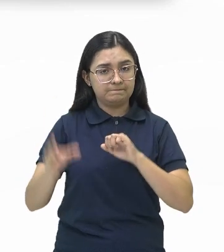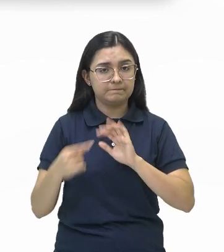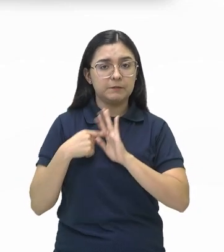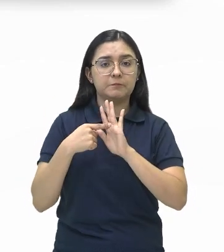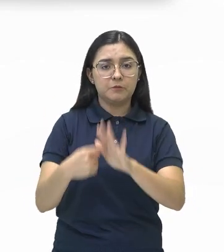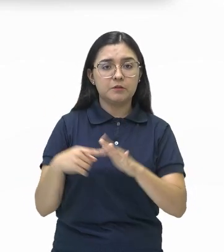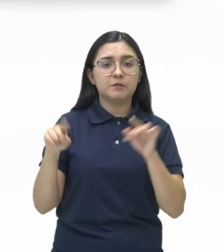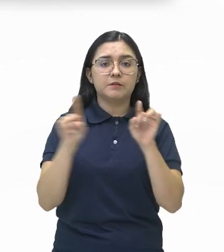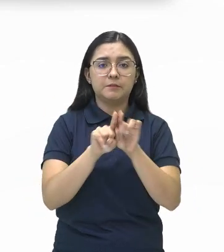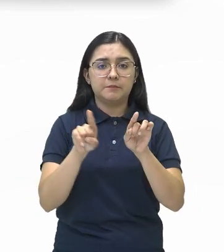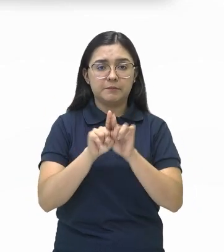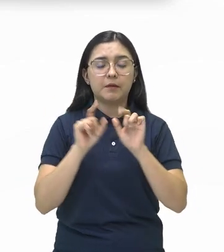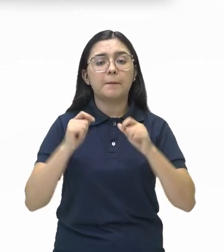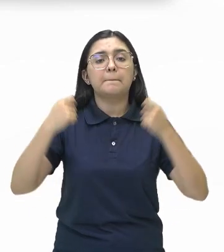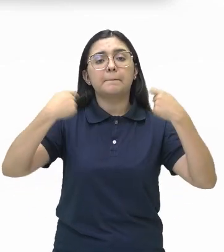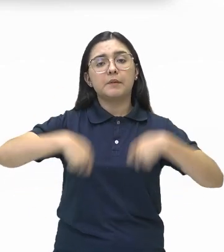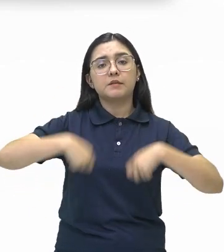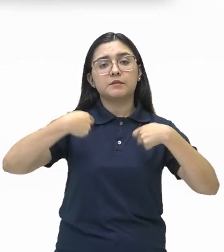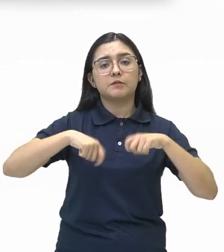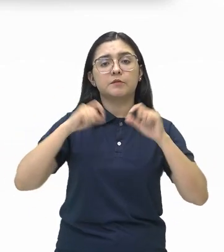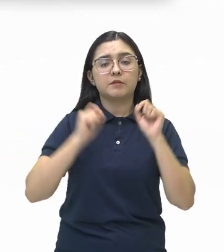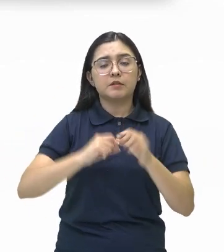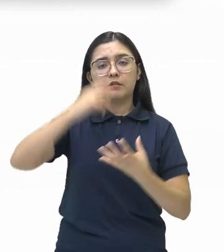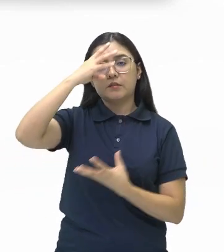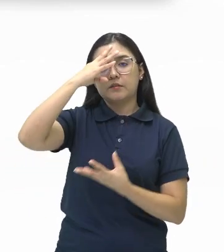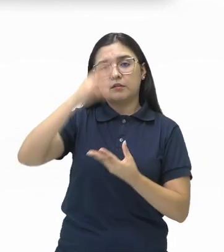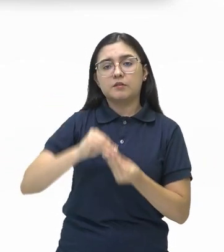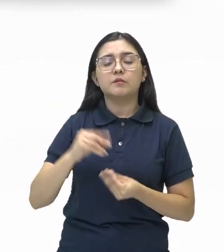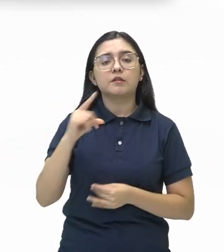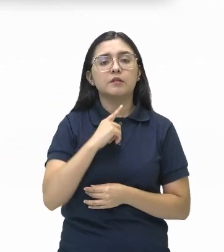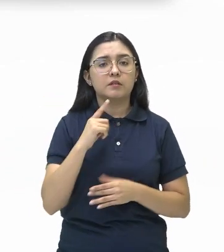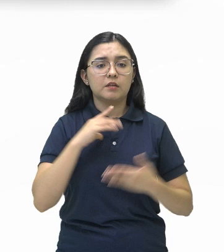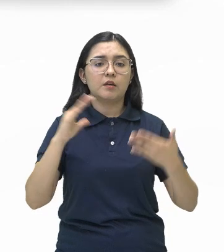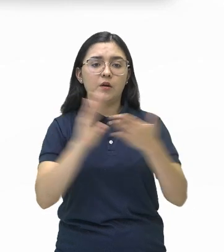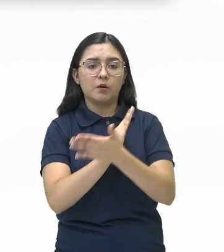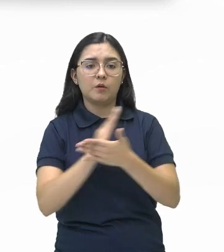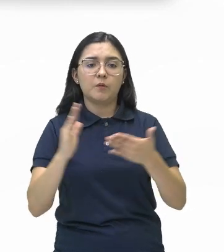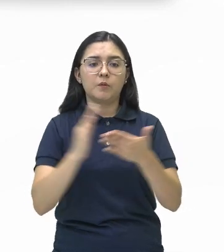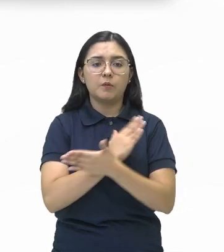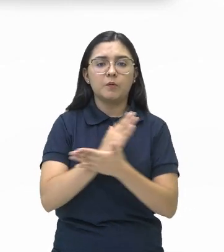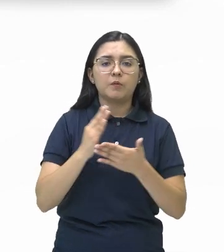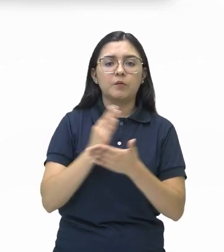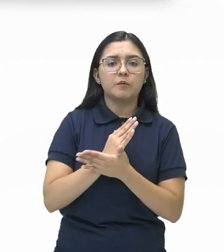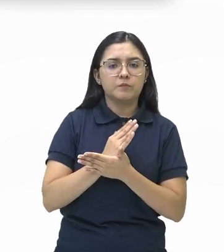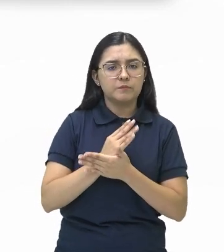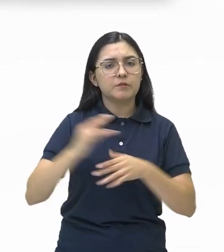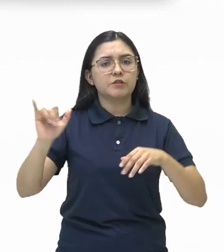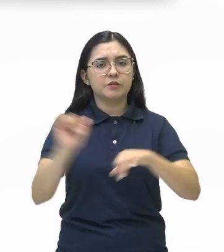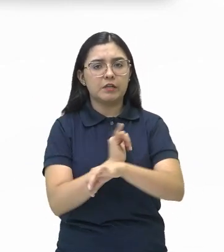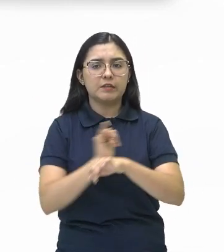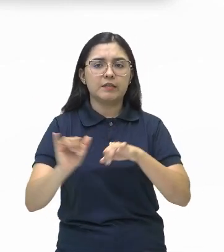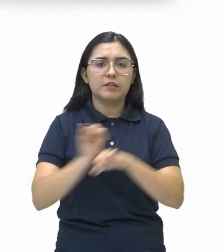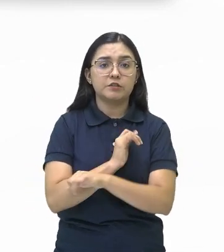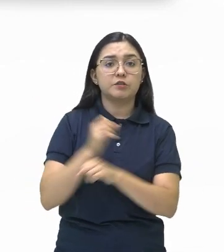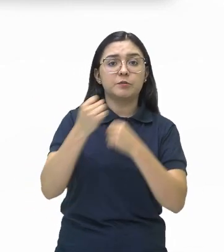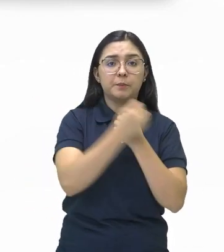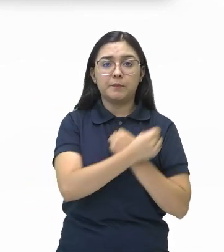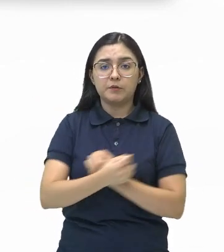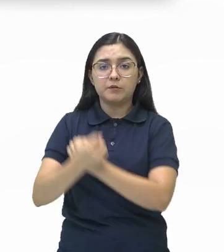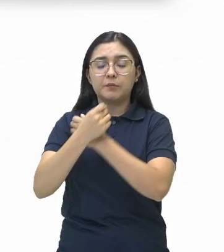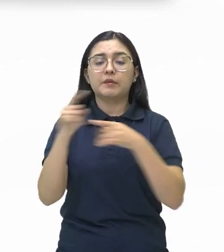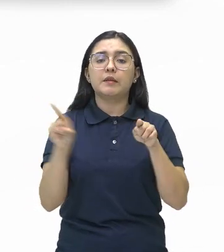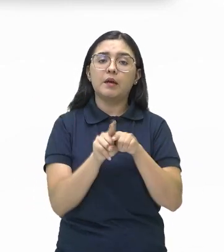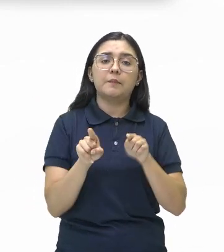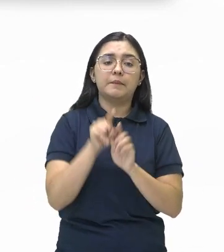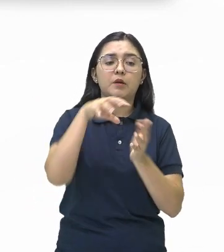isso também, né? É preciso entender que existem sanções, existem mecanismos de proteção, existem órgãos